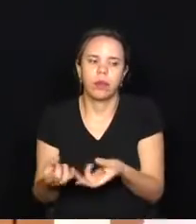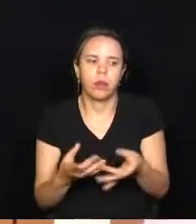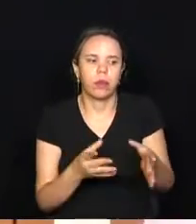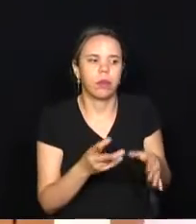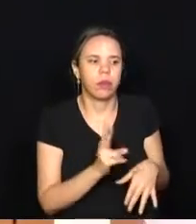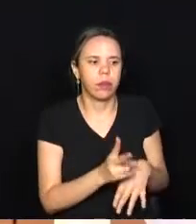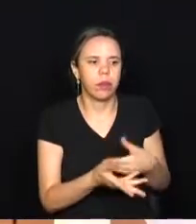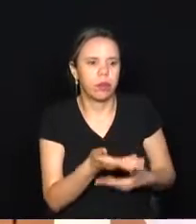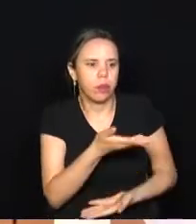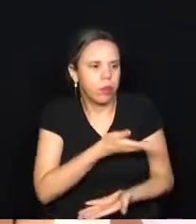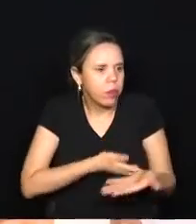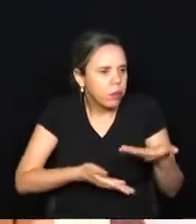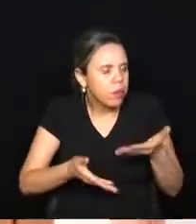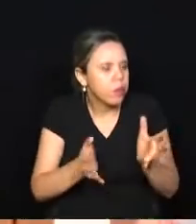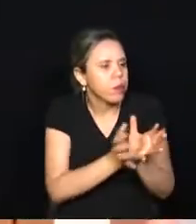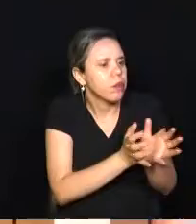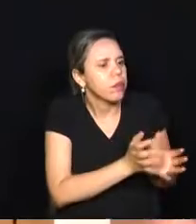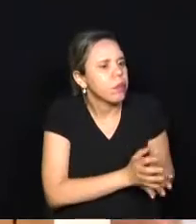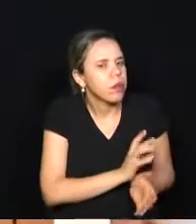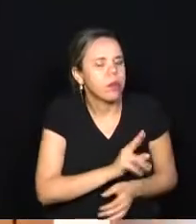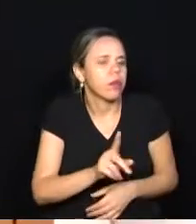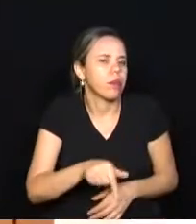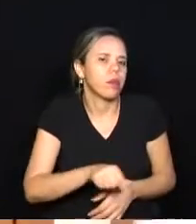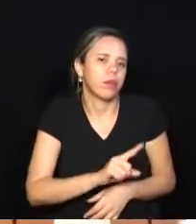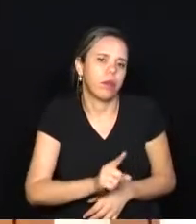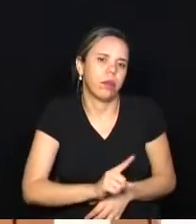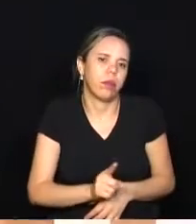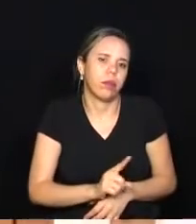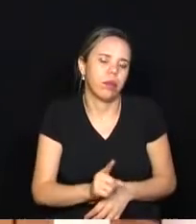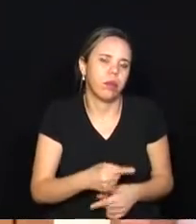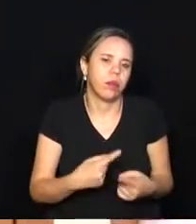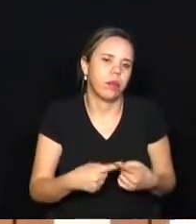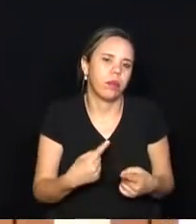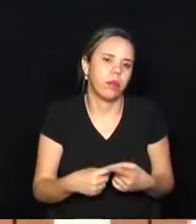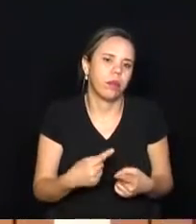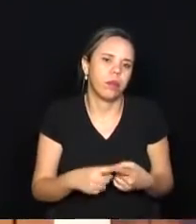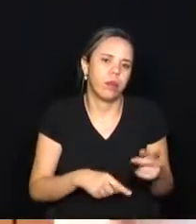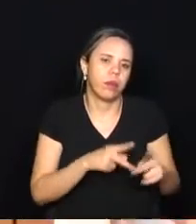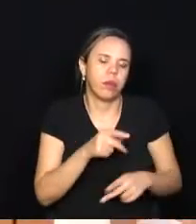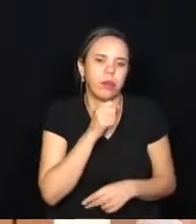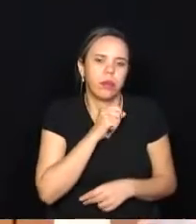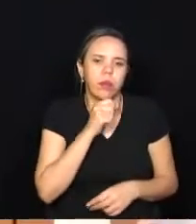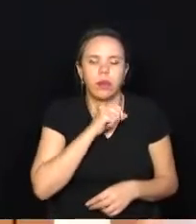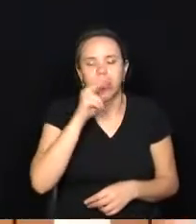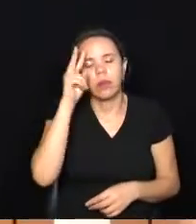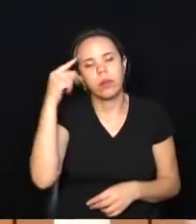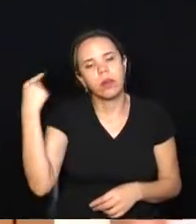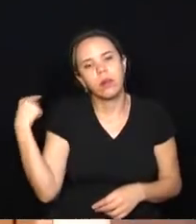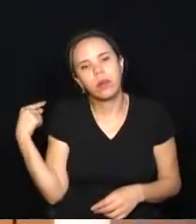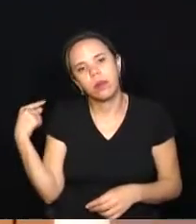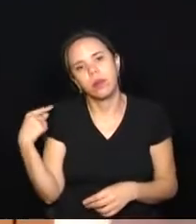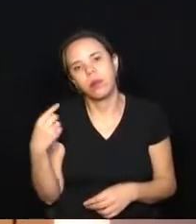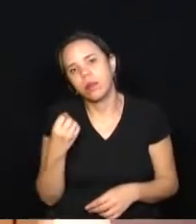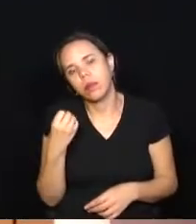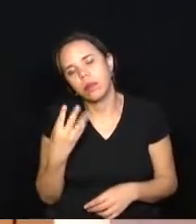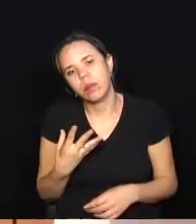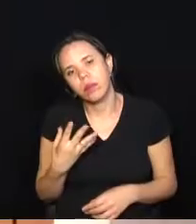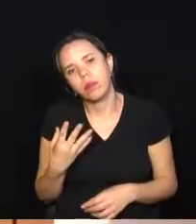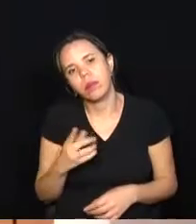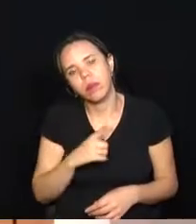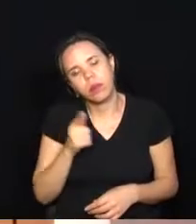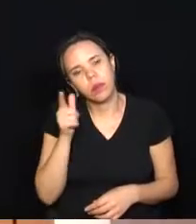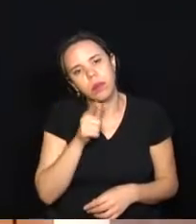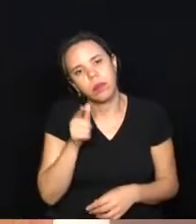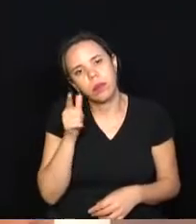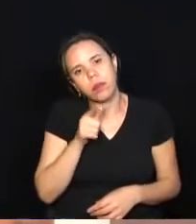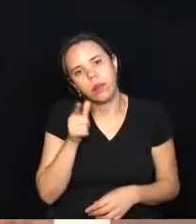passa a um caráter coletivo. Não, não é isso não. Tá? Porque se o idoso ele tem um histórico bom, ele vai